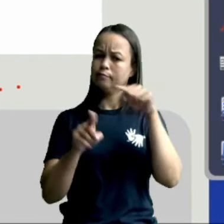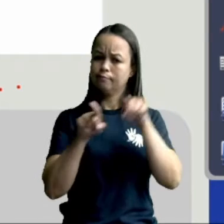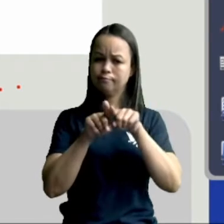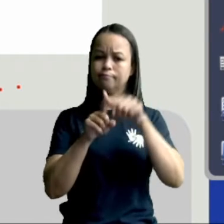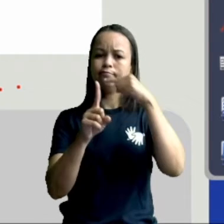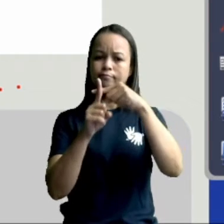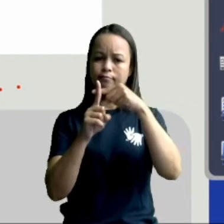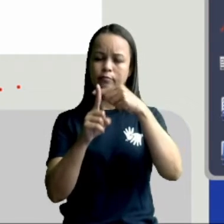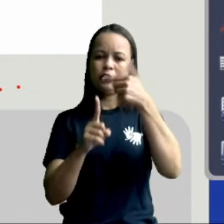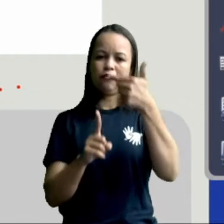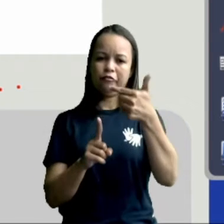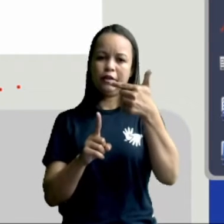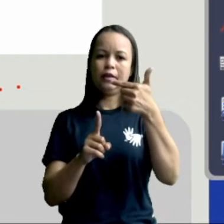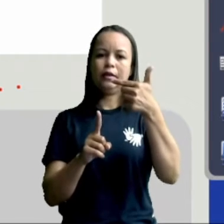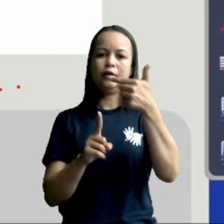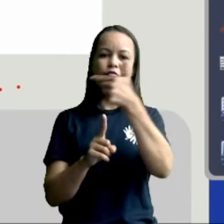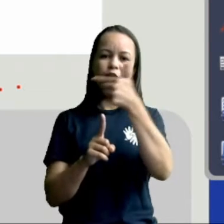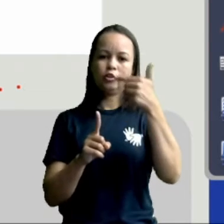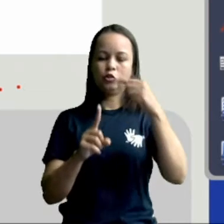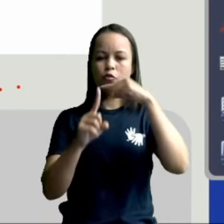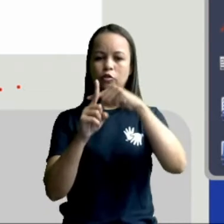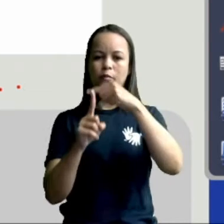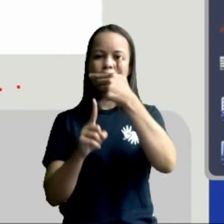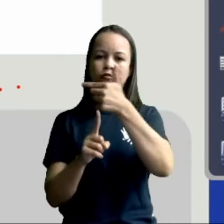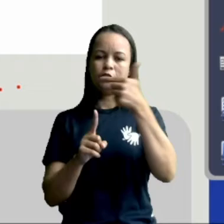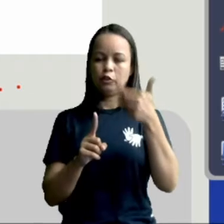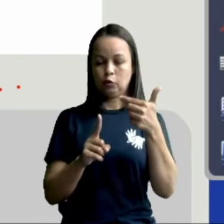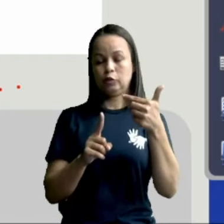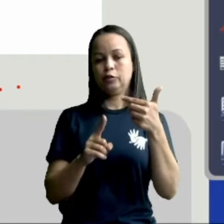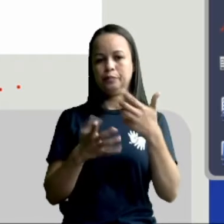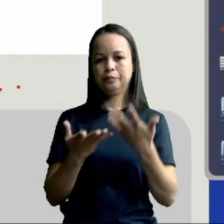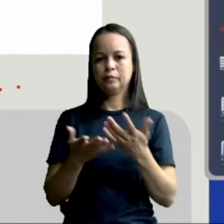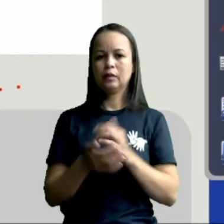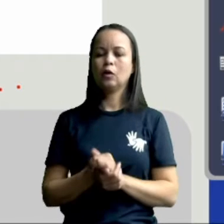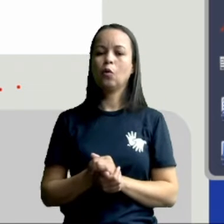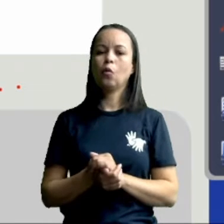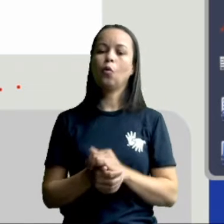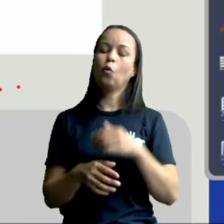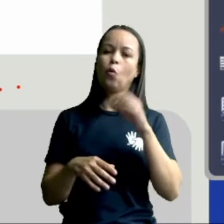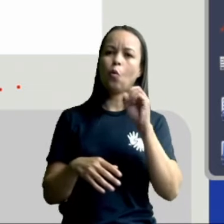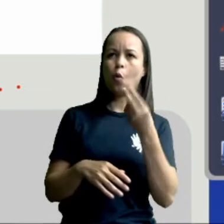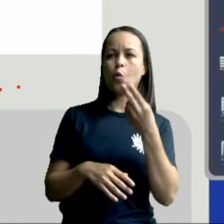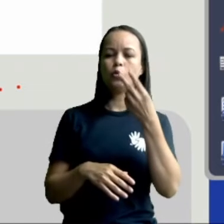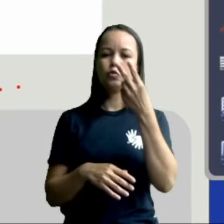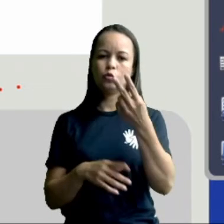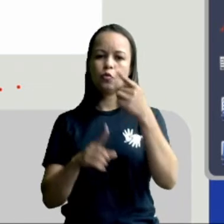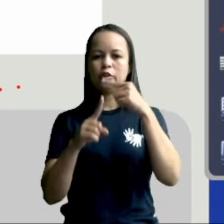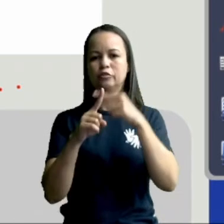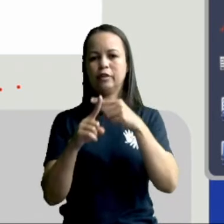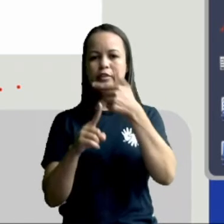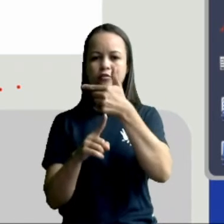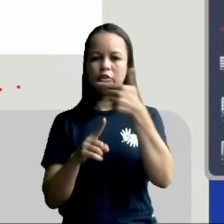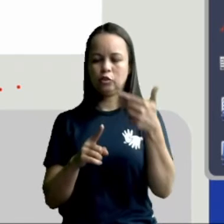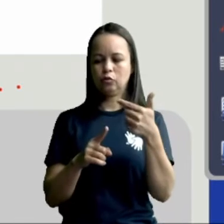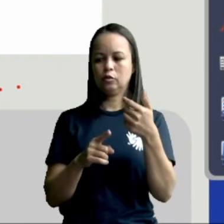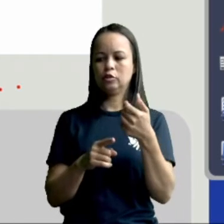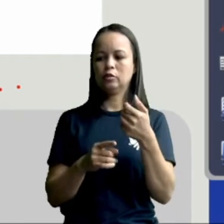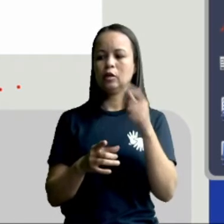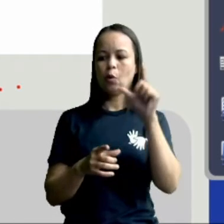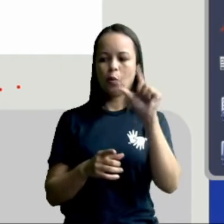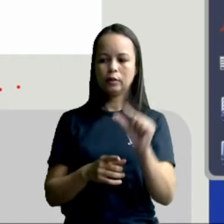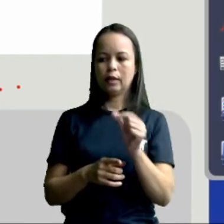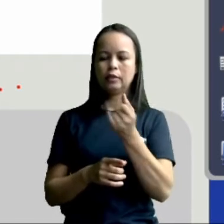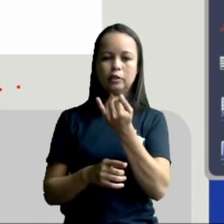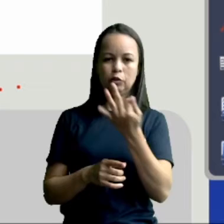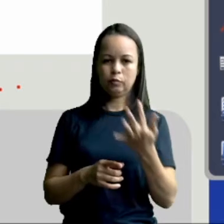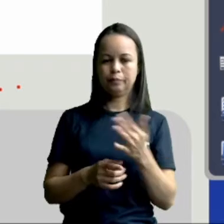também soma 2 vezes, ó. Então, ou você faz aqui 22 mais 22, ou então faz 2 vezes 22. Vou diminuir a quantidade de números